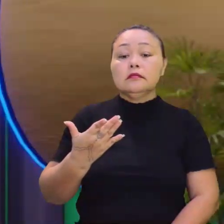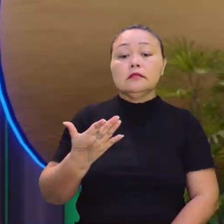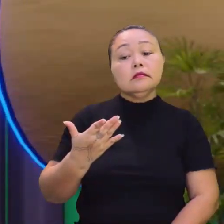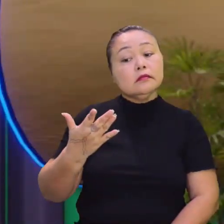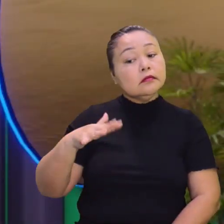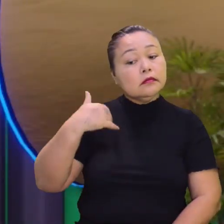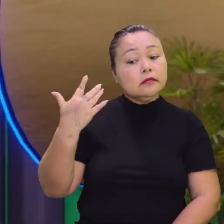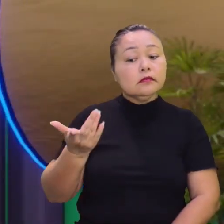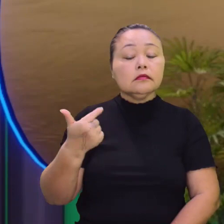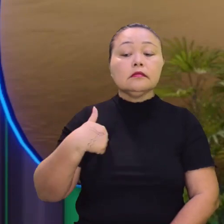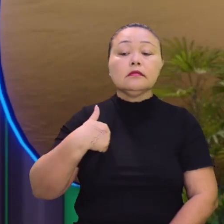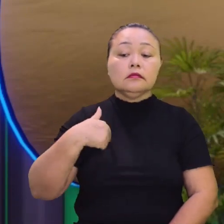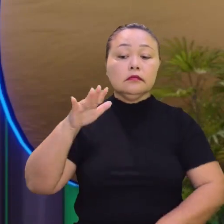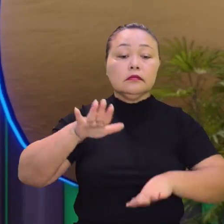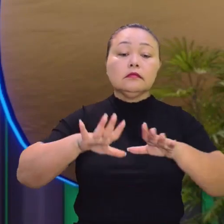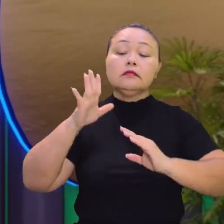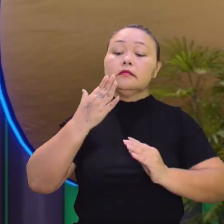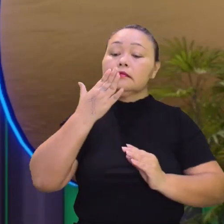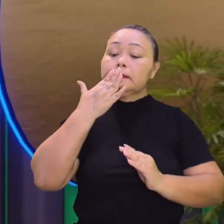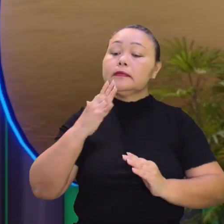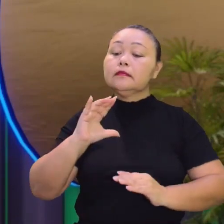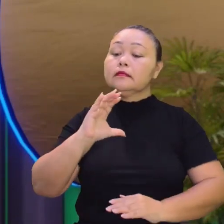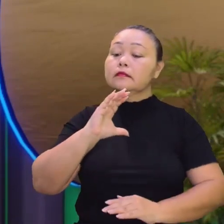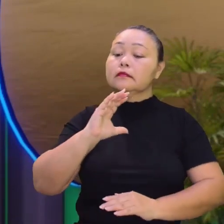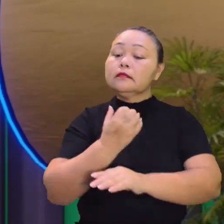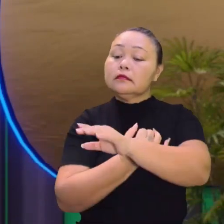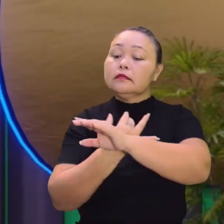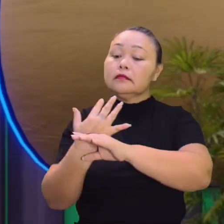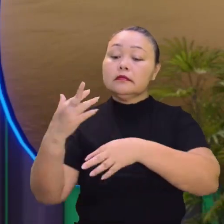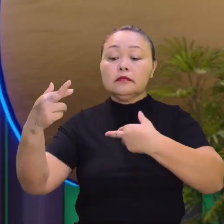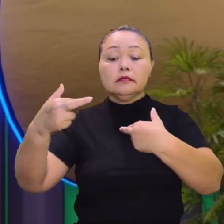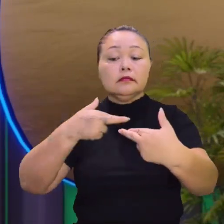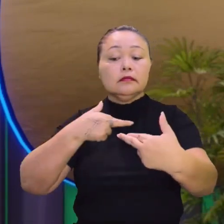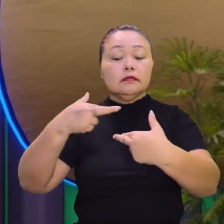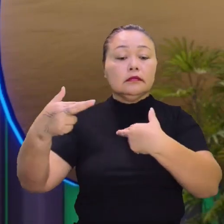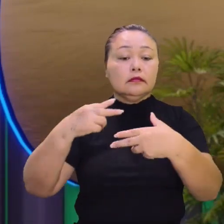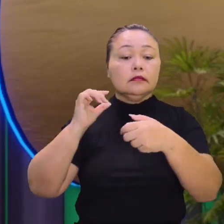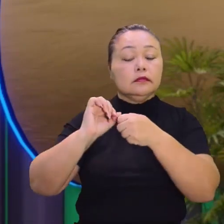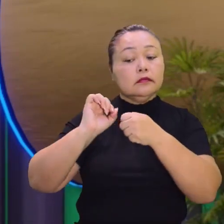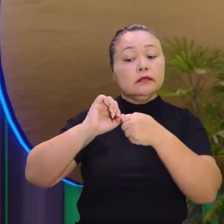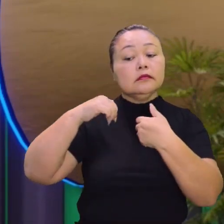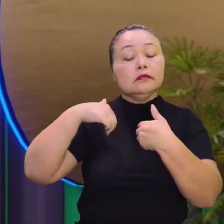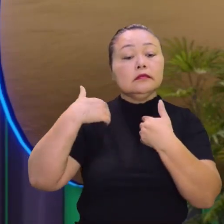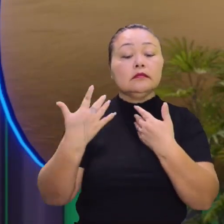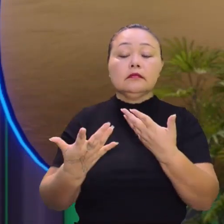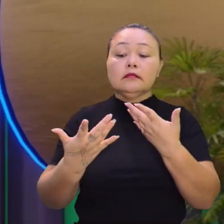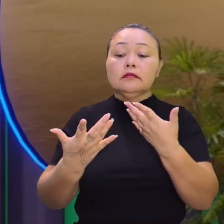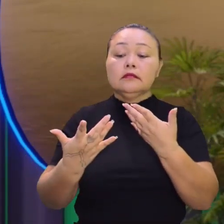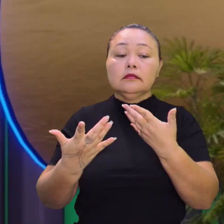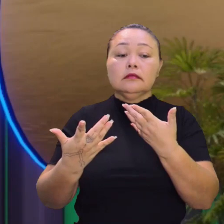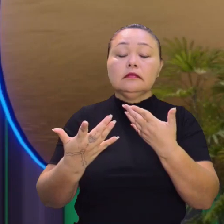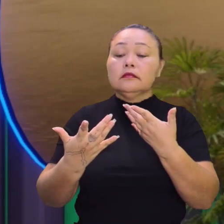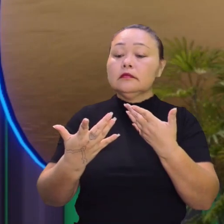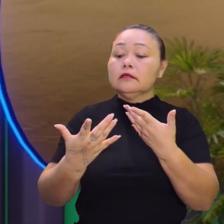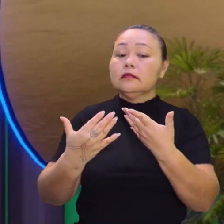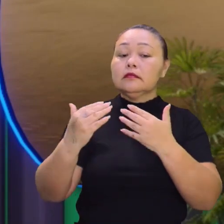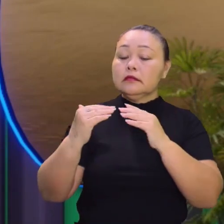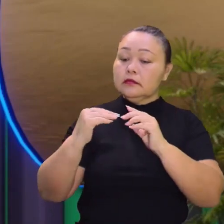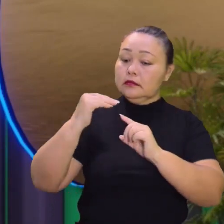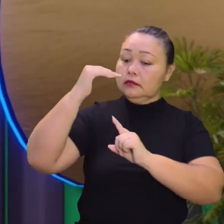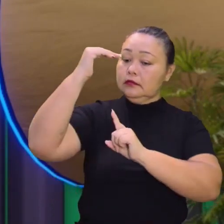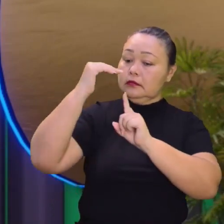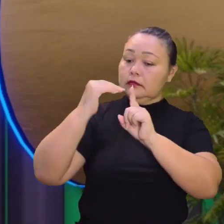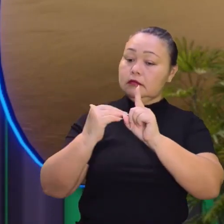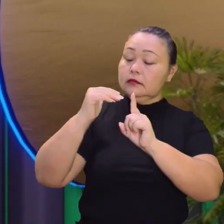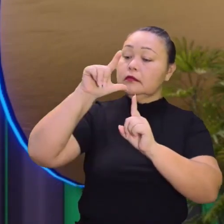rapidamente, quando a gente analisa o tipo de vegetação e a relação da vegetação com a questão da